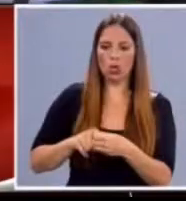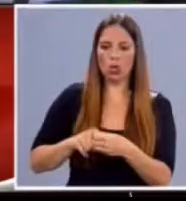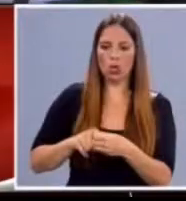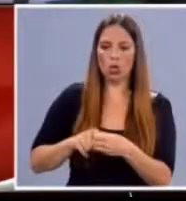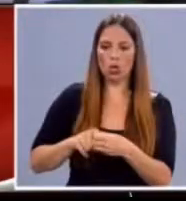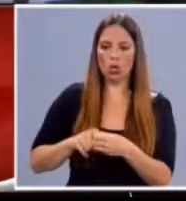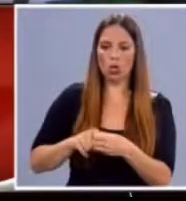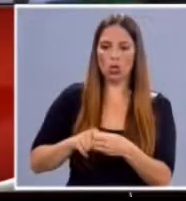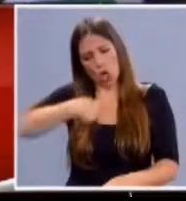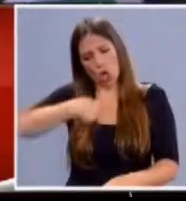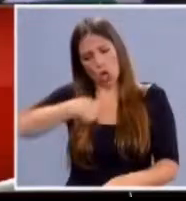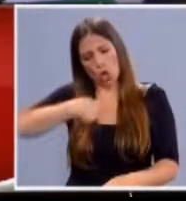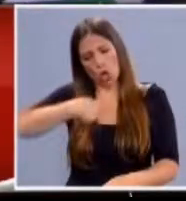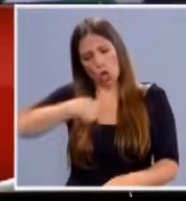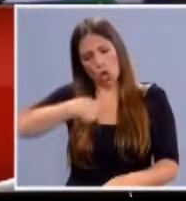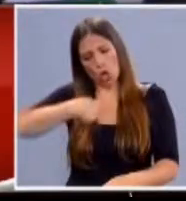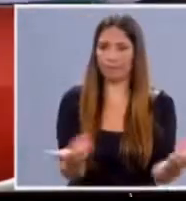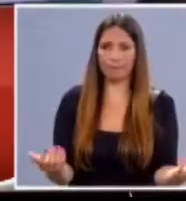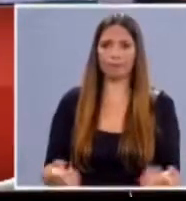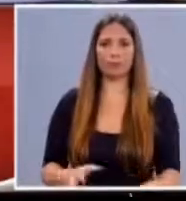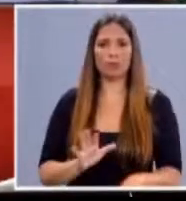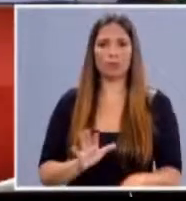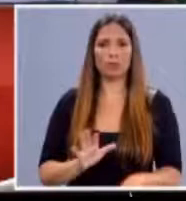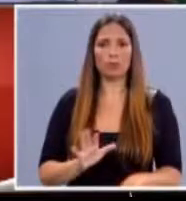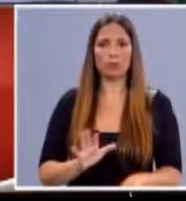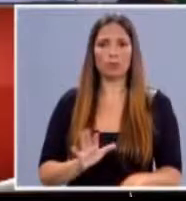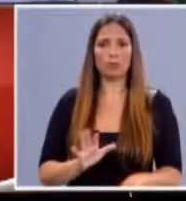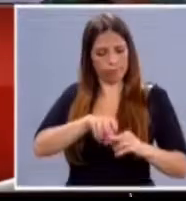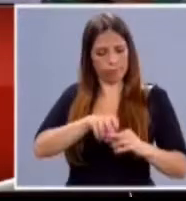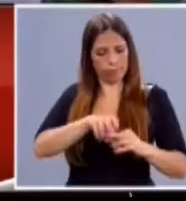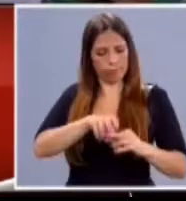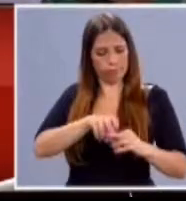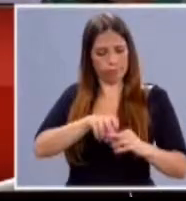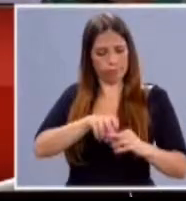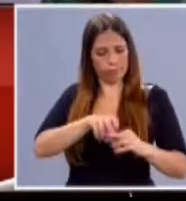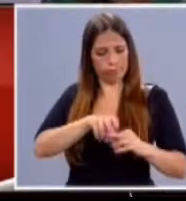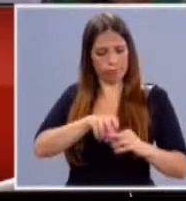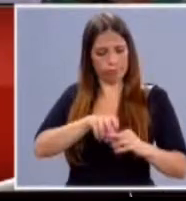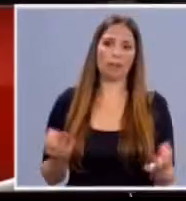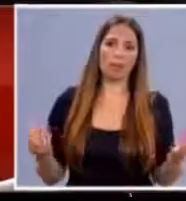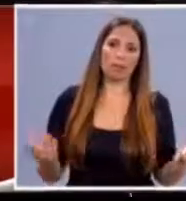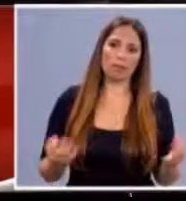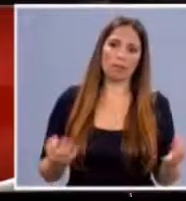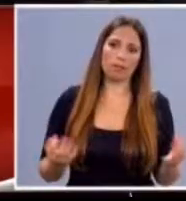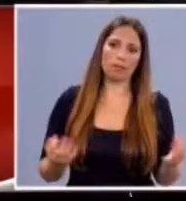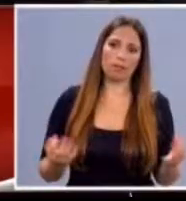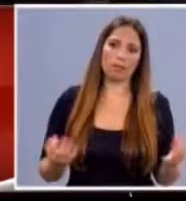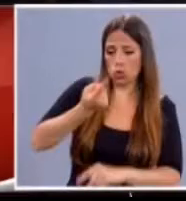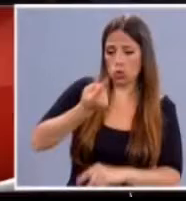cumprir. E nós aqui estamos. Desta forma, com esta serenidade toda, com esta disponibilidade toda,